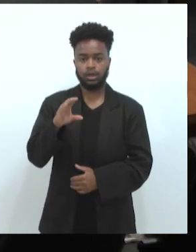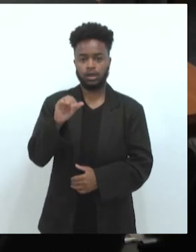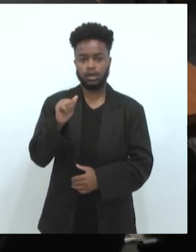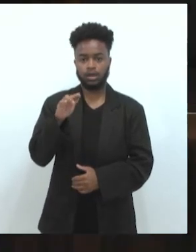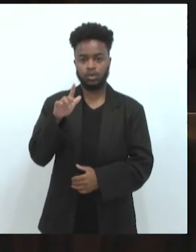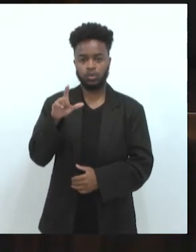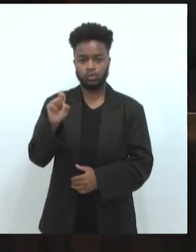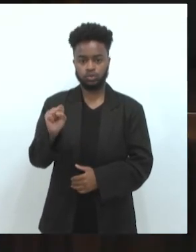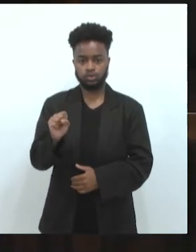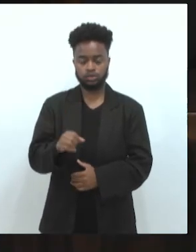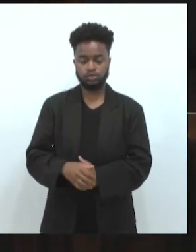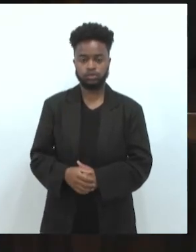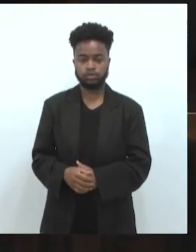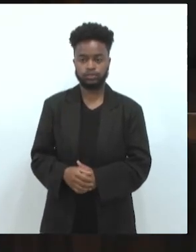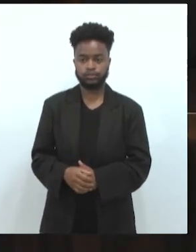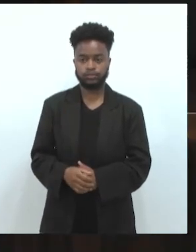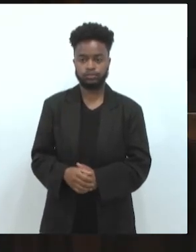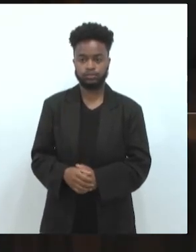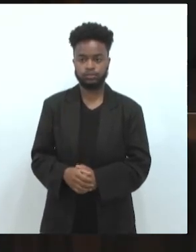Macedo.